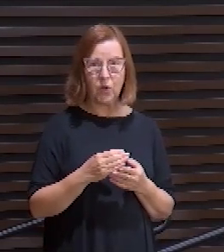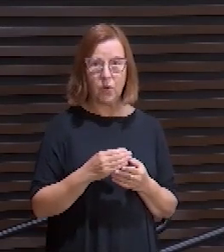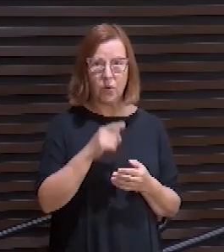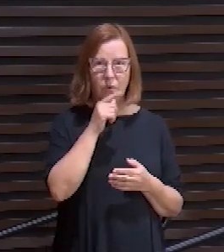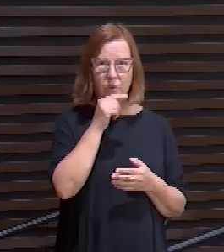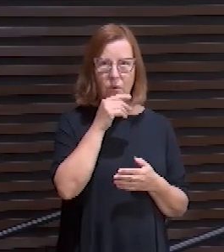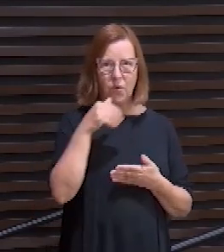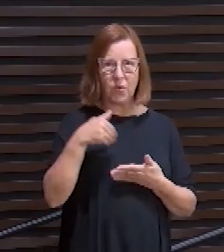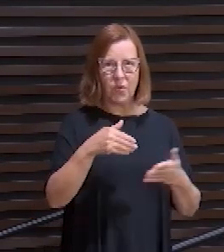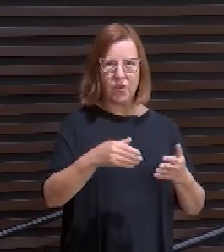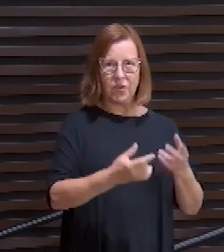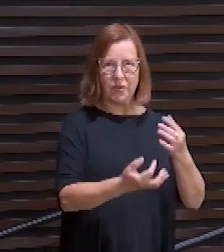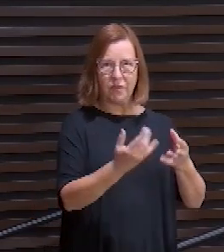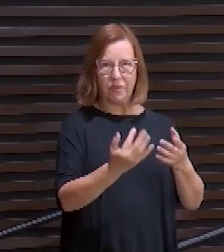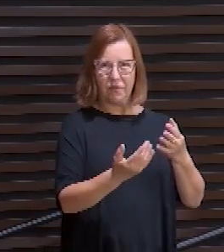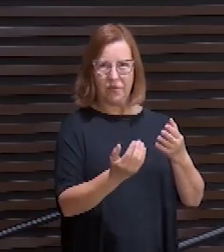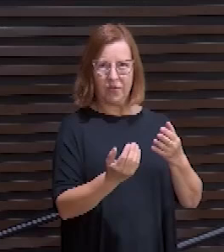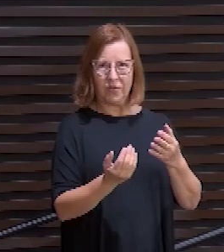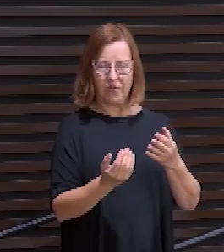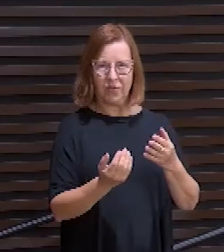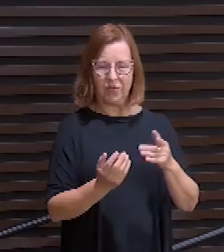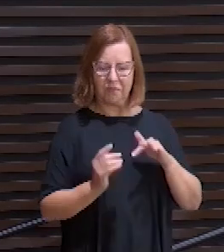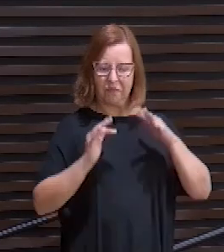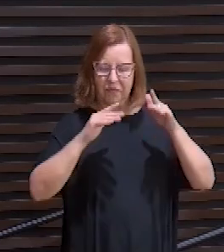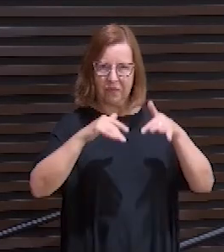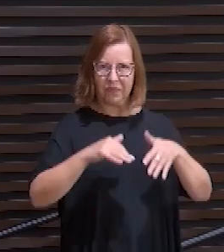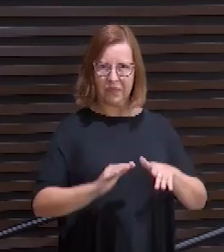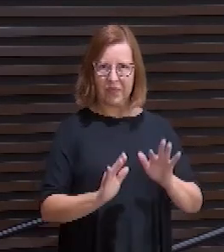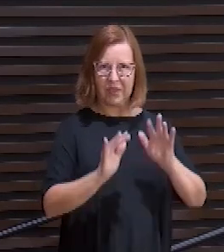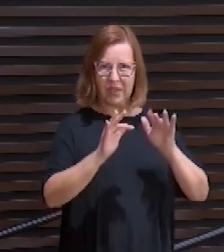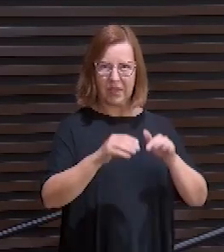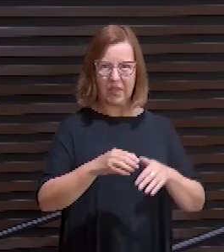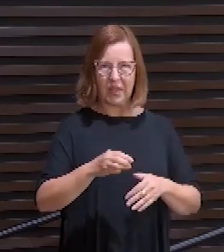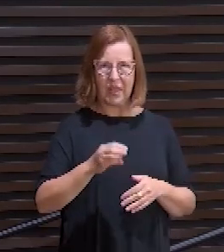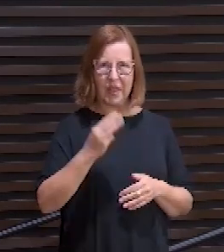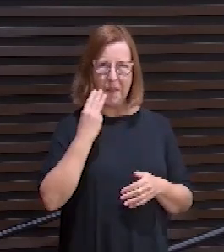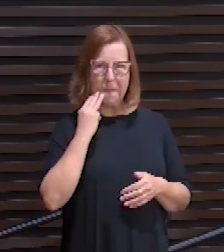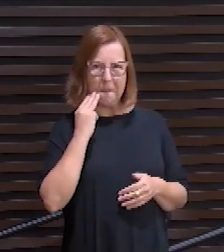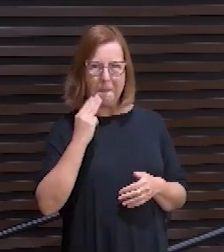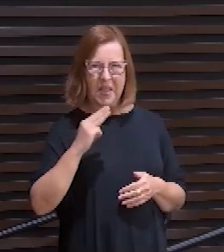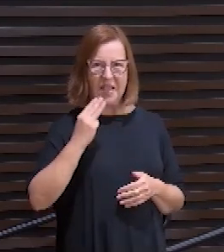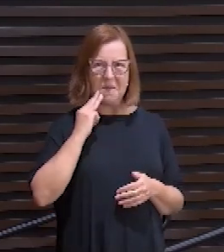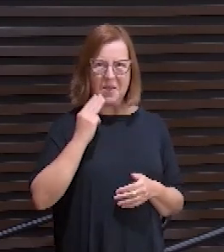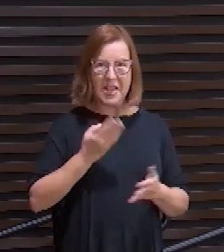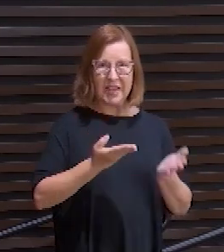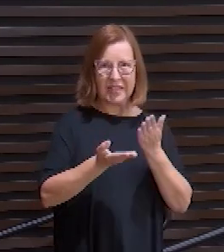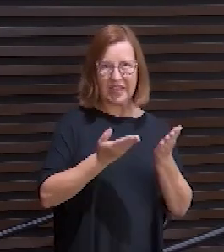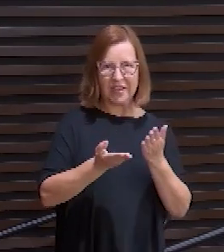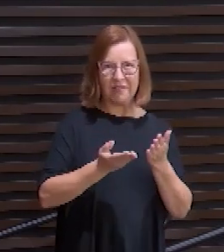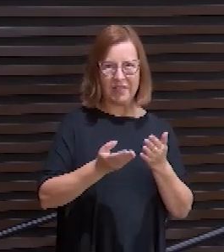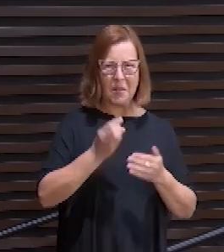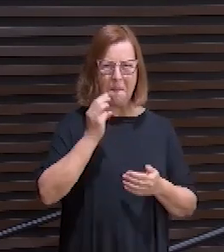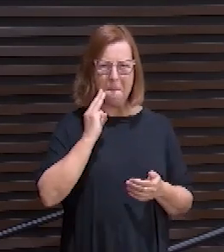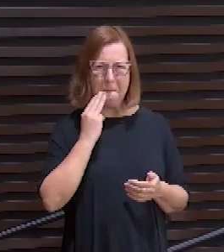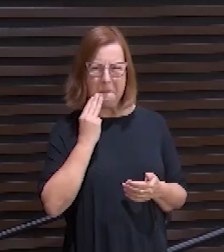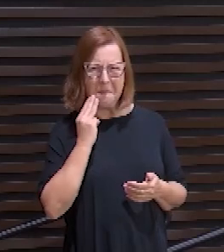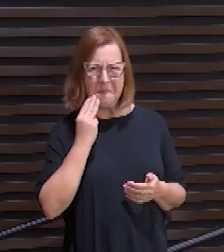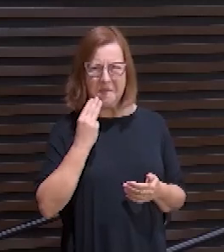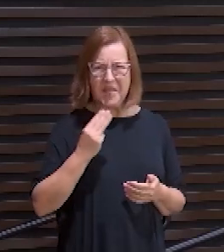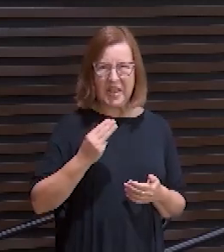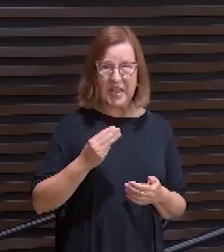de fogo manava e saía de diante dele. Milhares de milhares o serviam, e miríades de